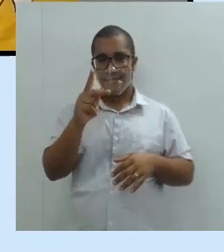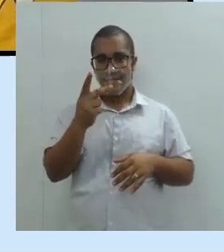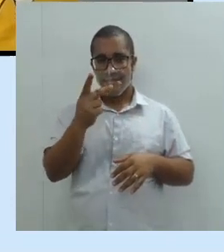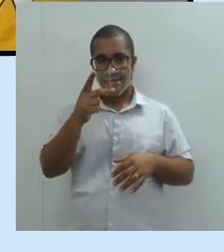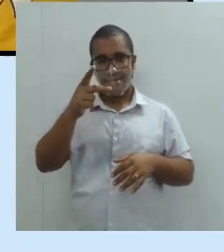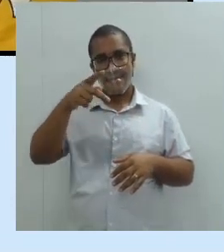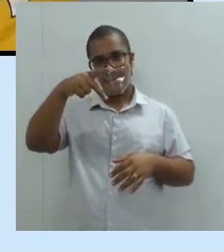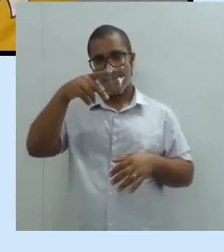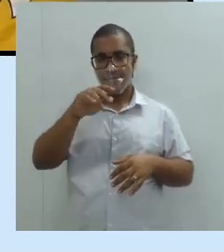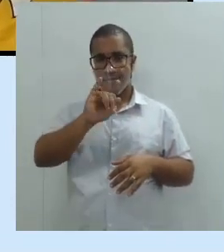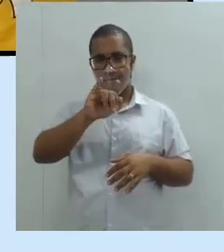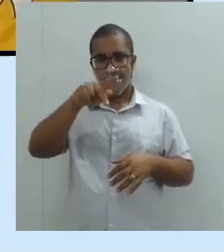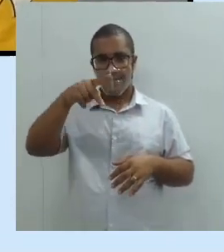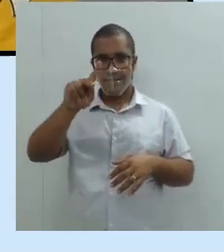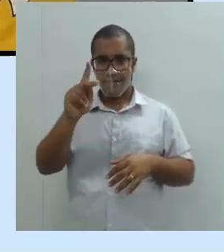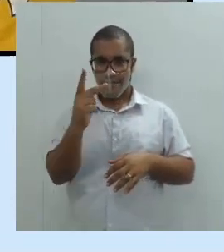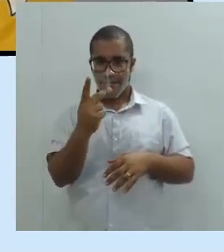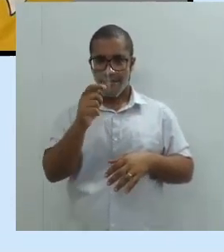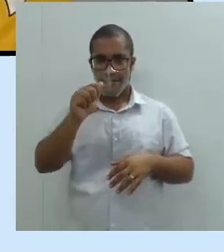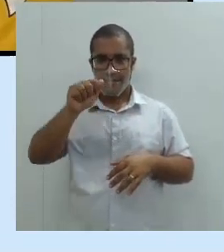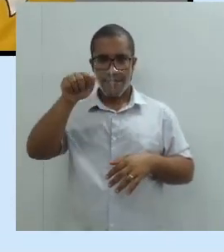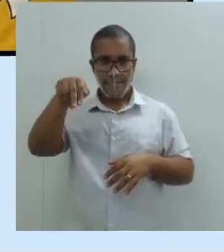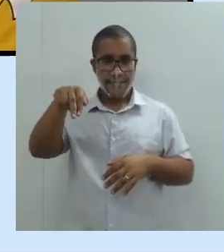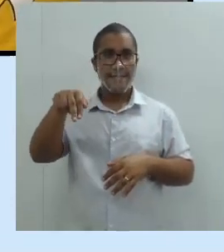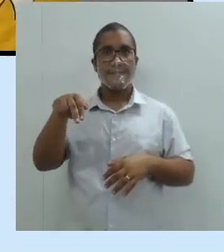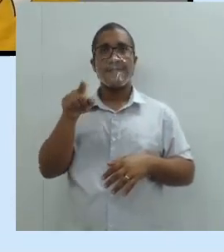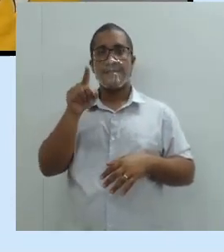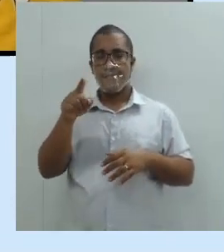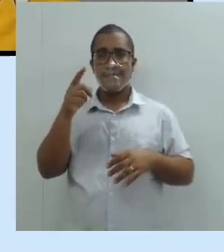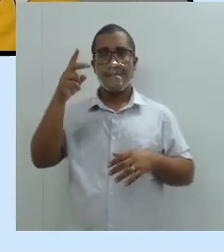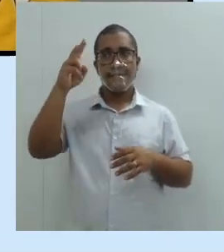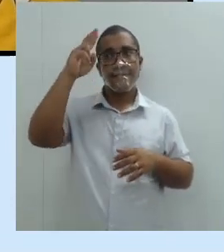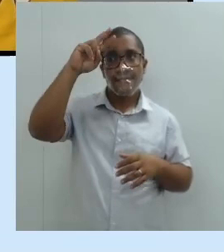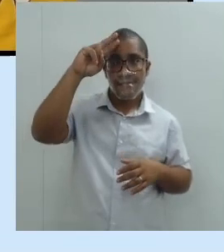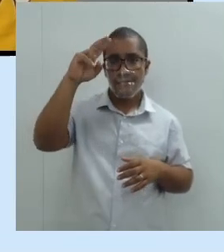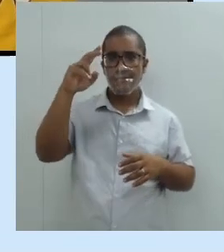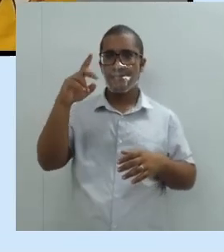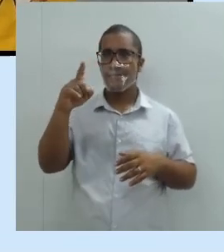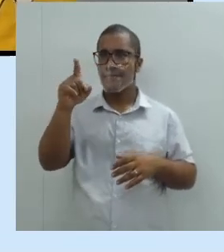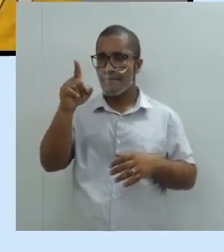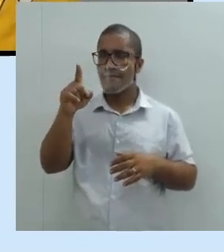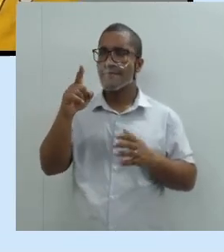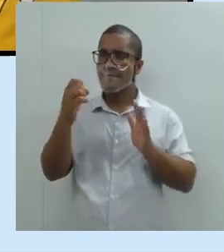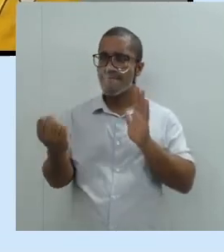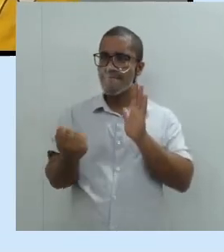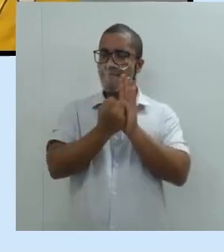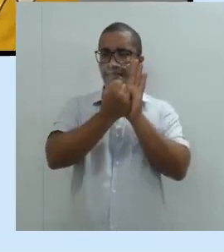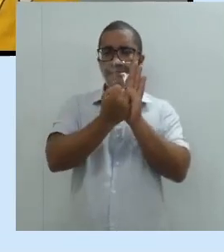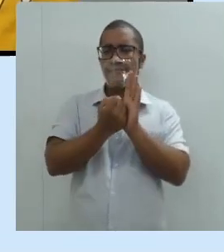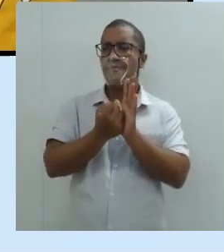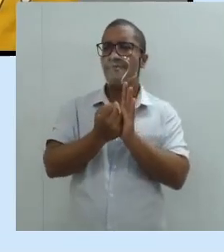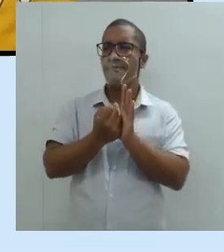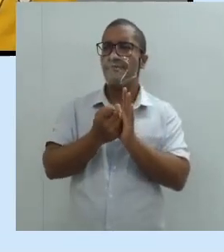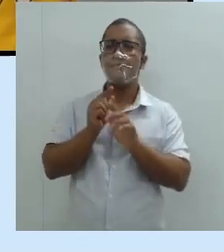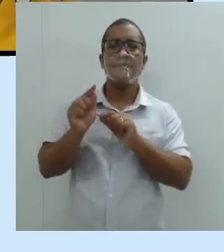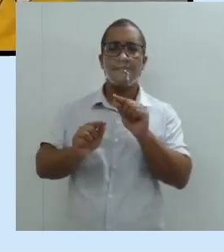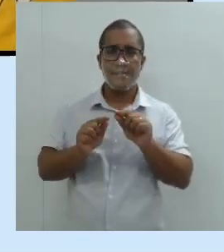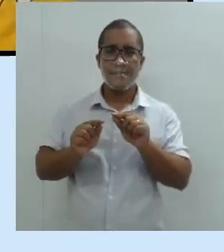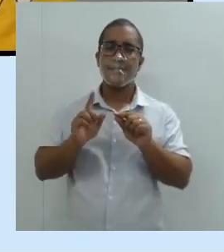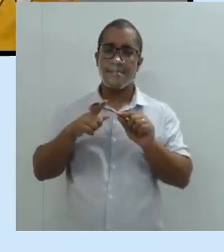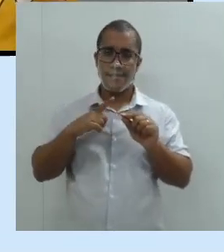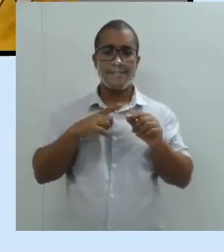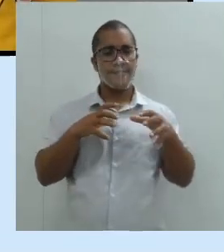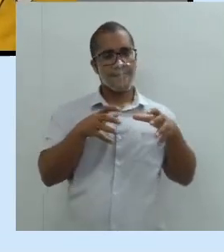vai determinar o que é histórico e o que é monumento. Obviamente, essa determinação é uma cadeia de pessoas